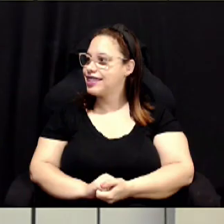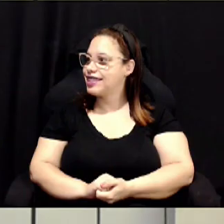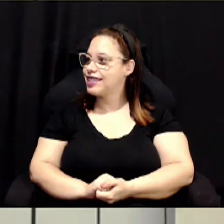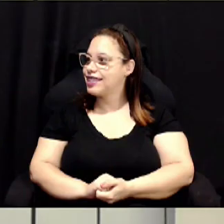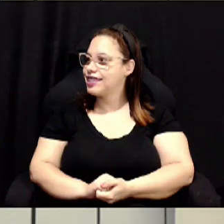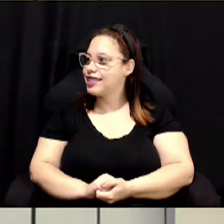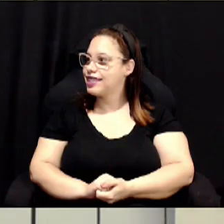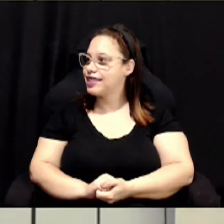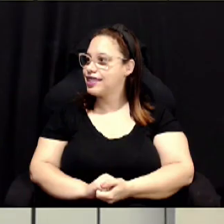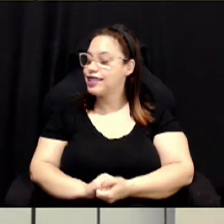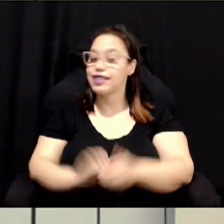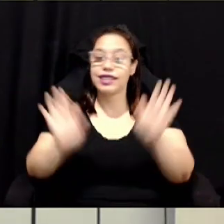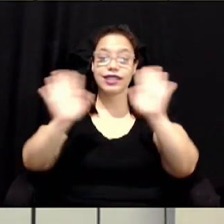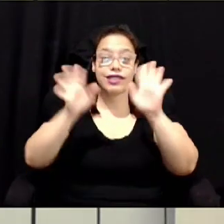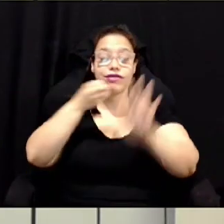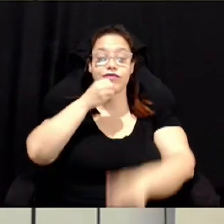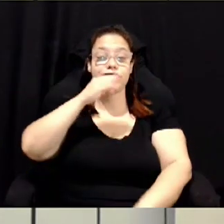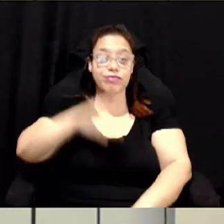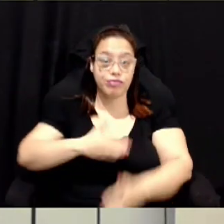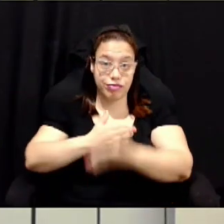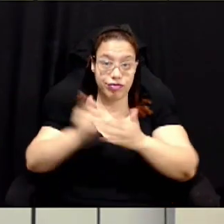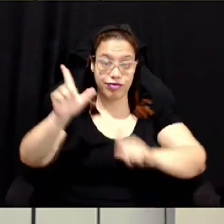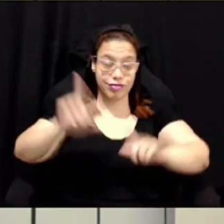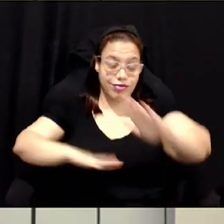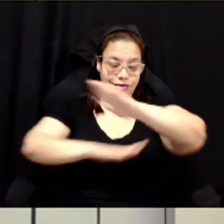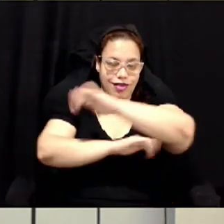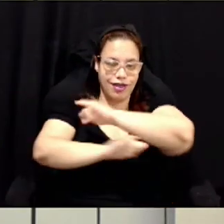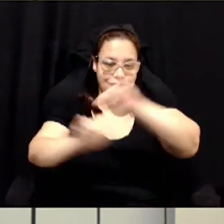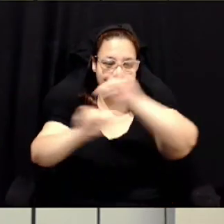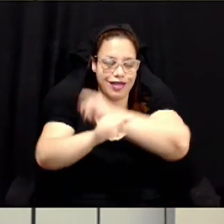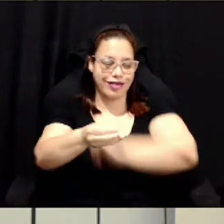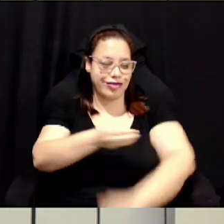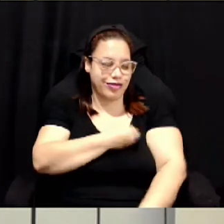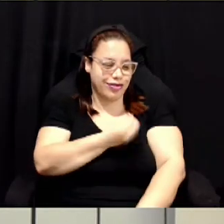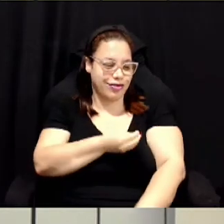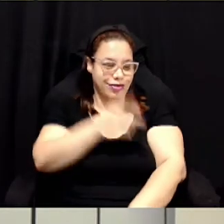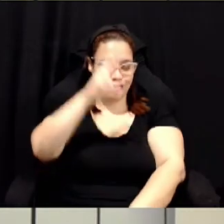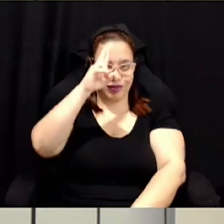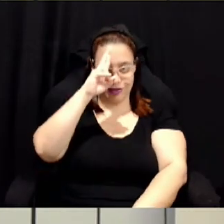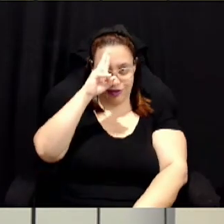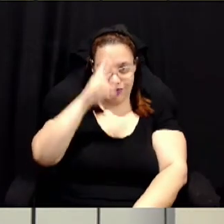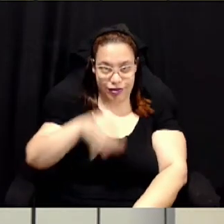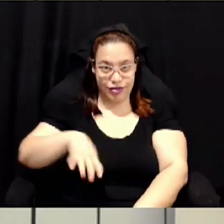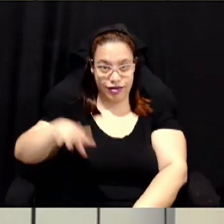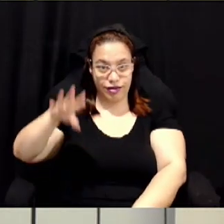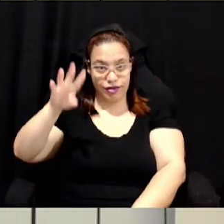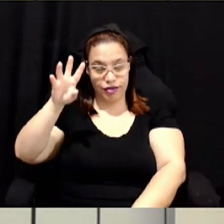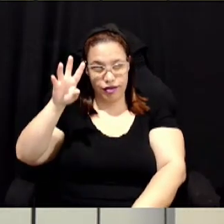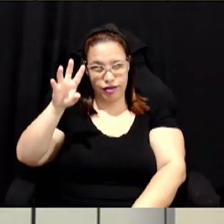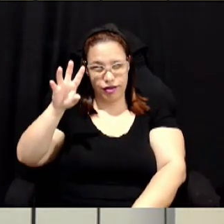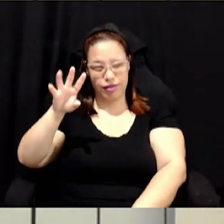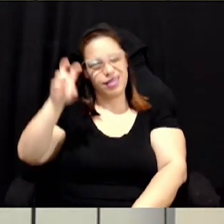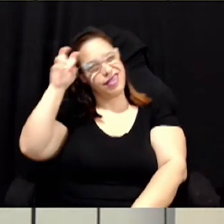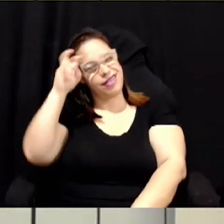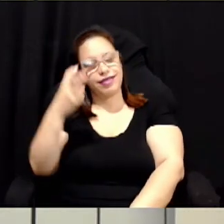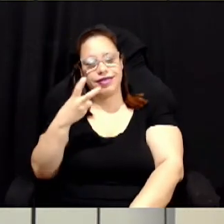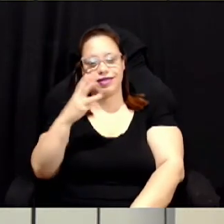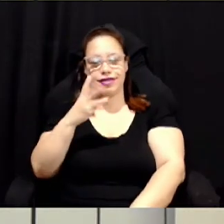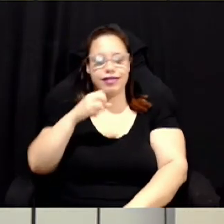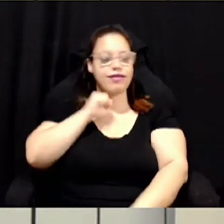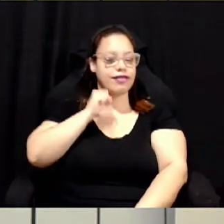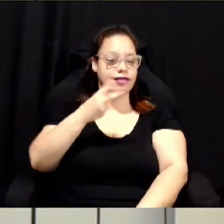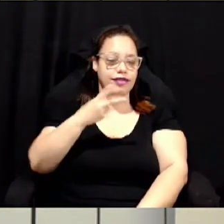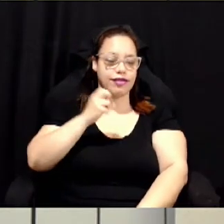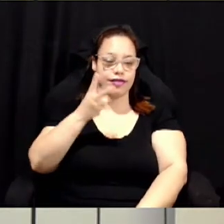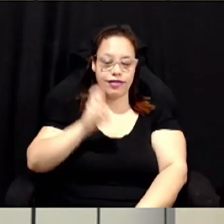Olá, boa tarde. Começa agora o Jornal Câmara Notícia ao vivo nesta quinta-feira, 3 de abril de 2025,